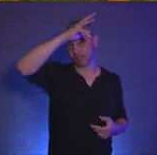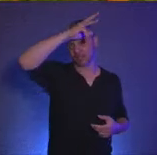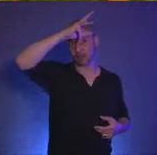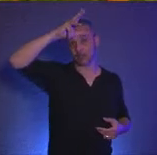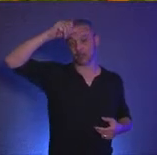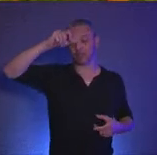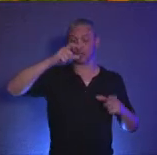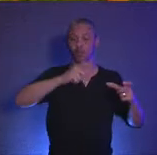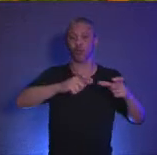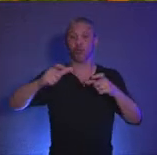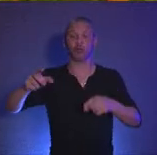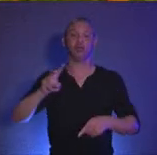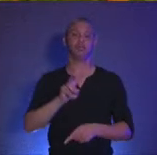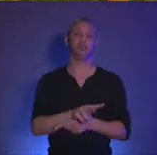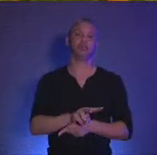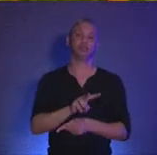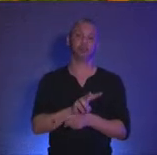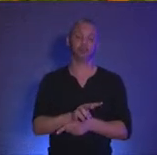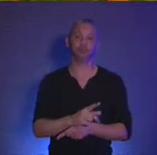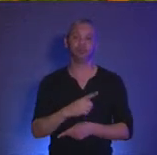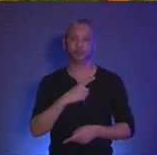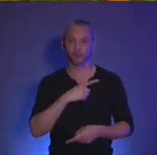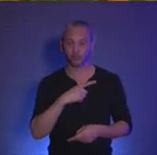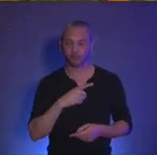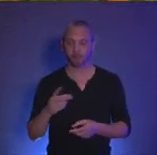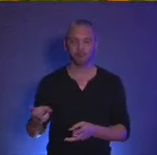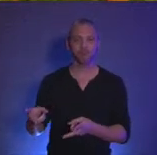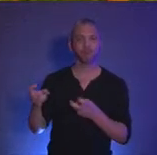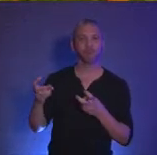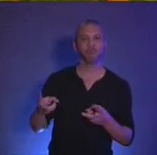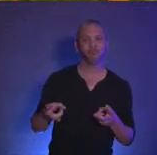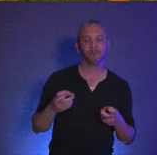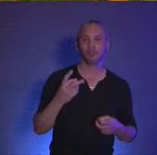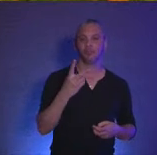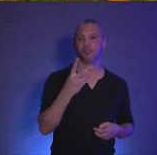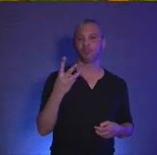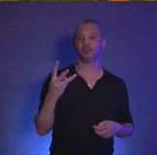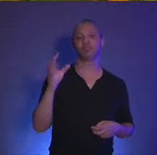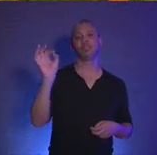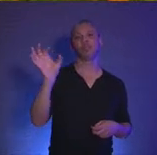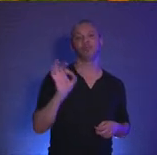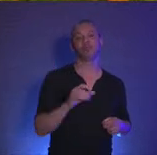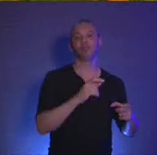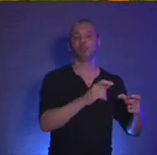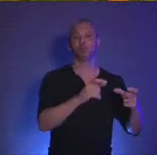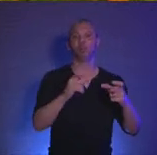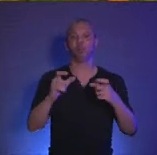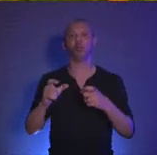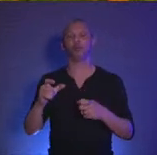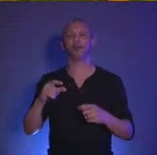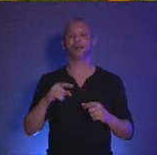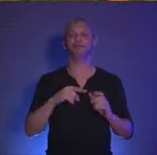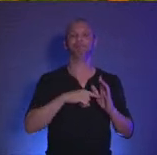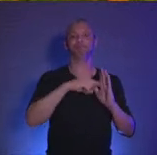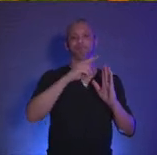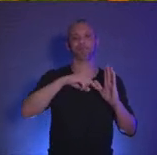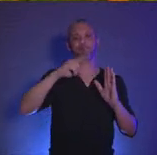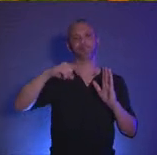áreas protegidas, né? Então, nós identificamos que 23% das unidades de conservação têm índice de impacto